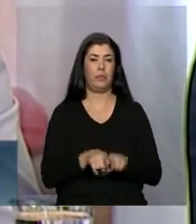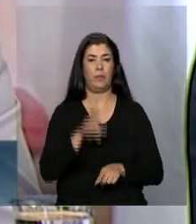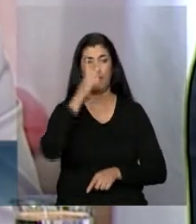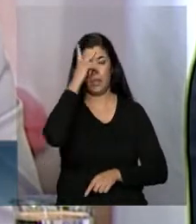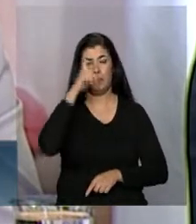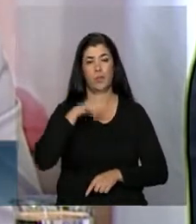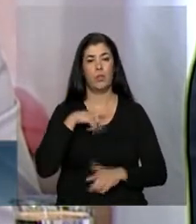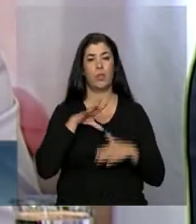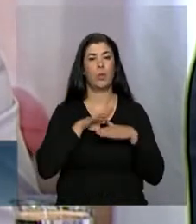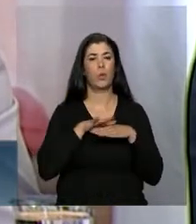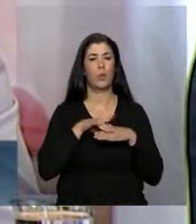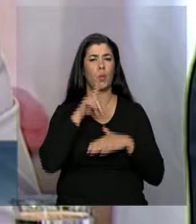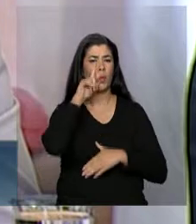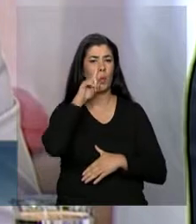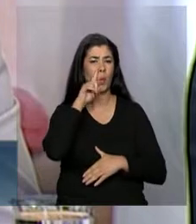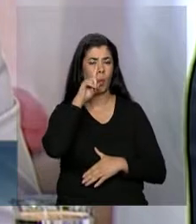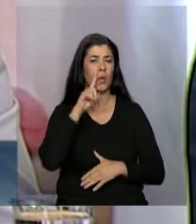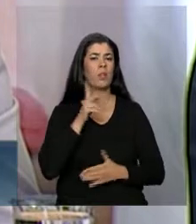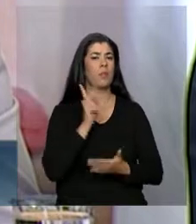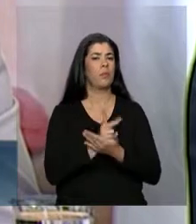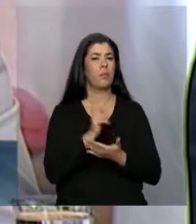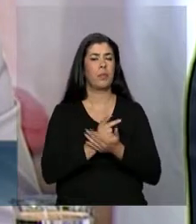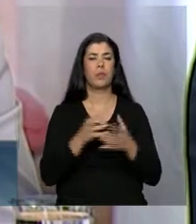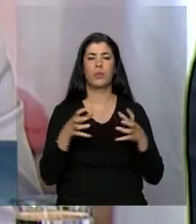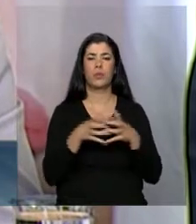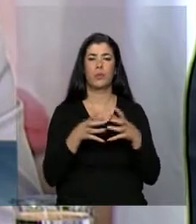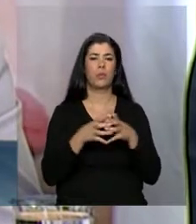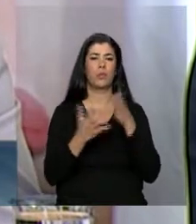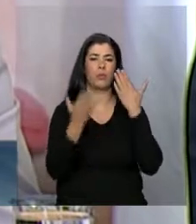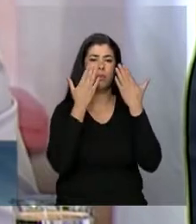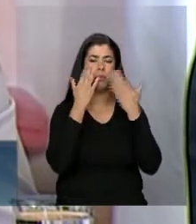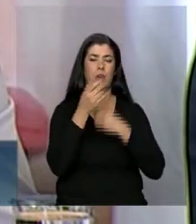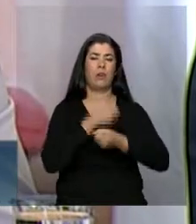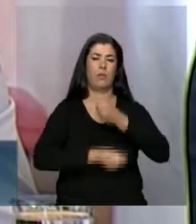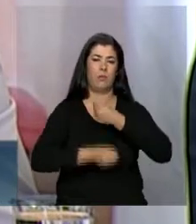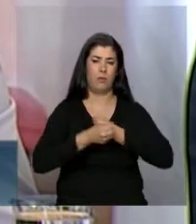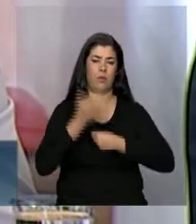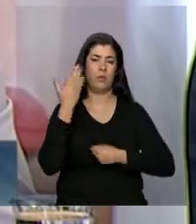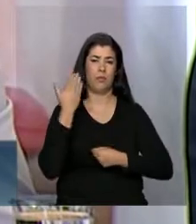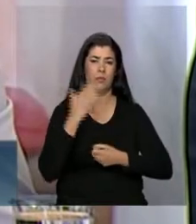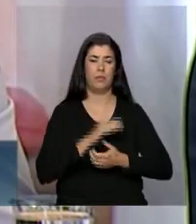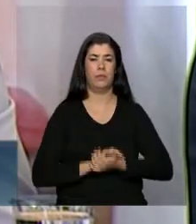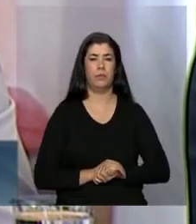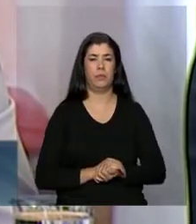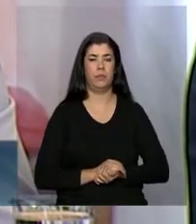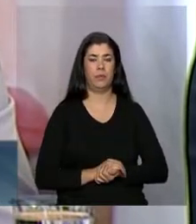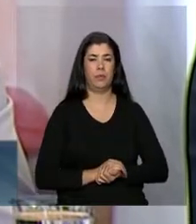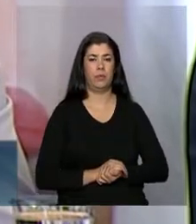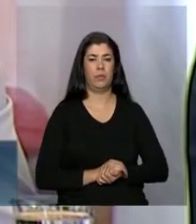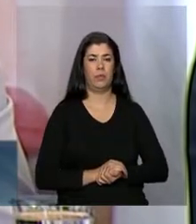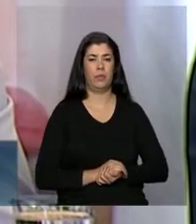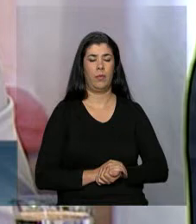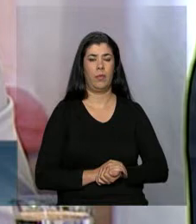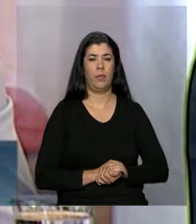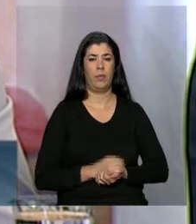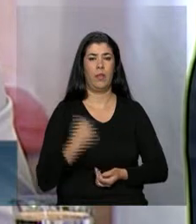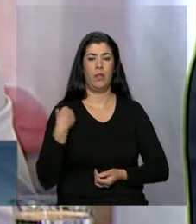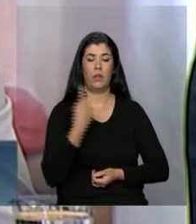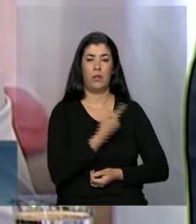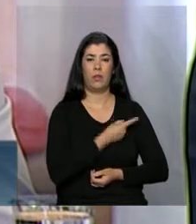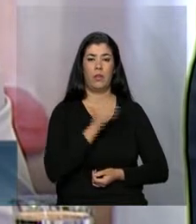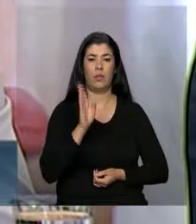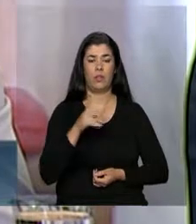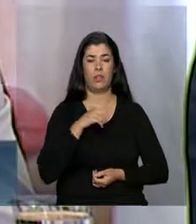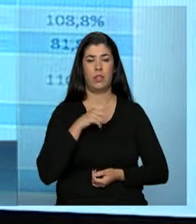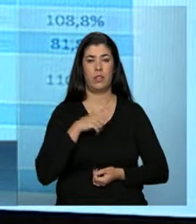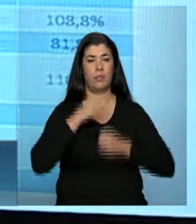portadores de doença crônica, né, que são os mesmos grupos que foram vacinados no ano passado. Nós